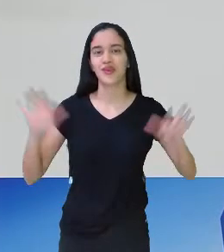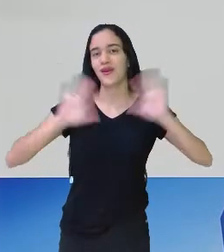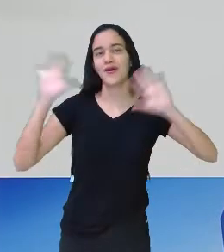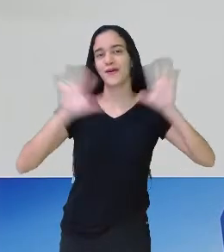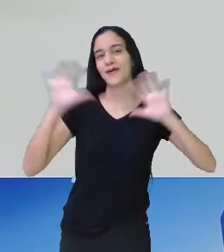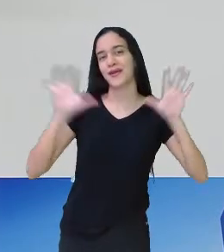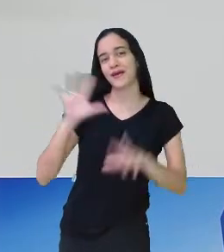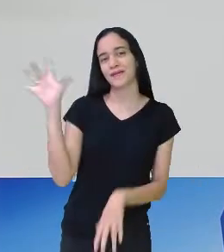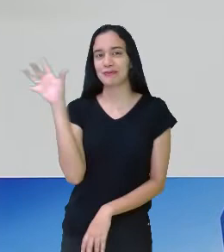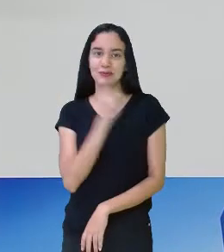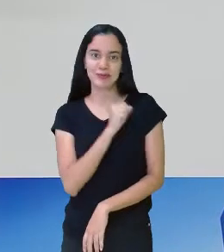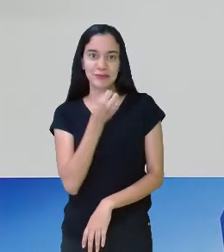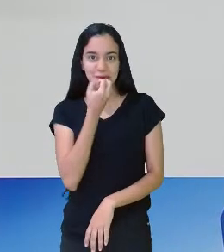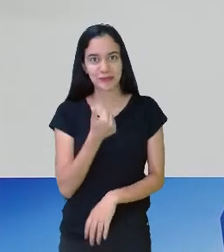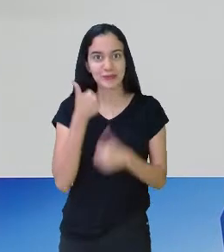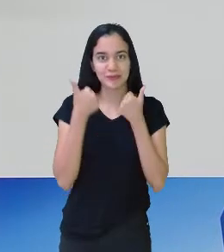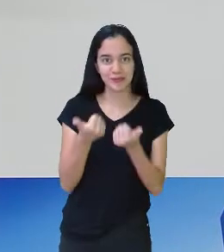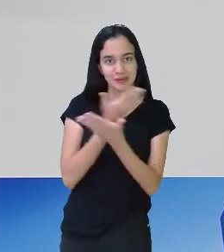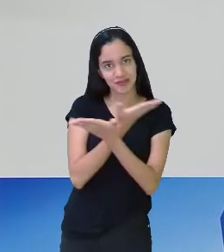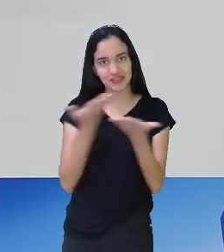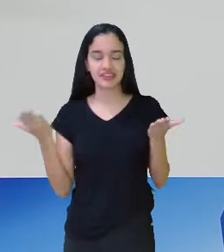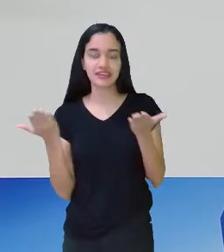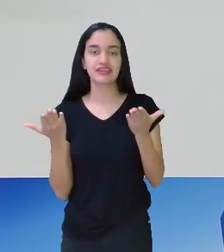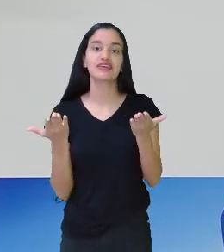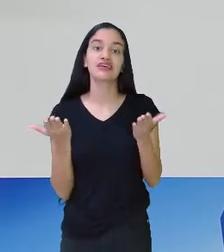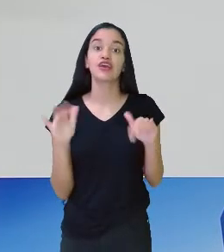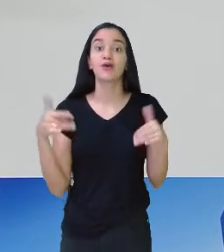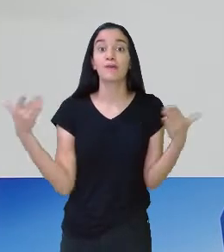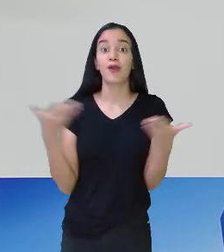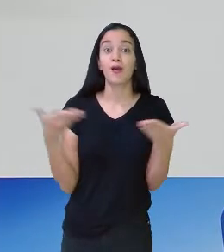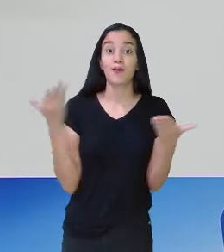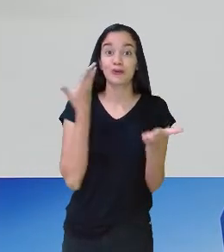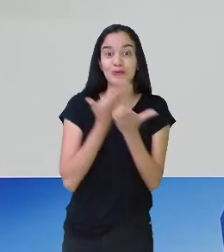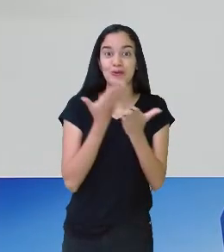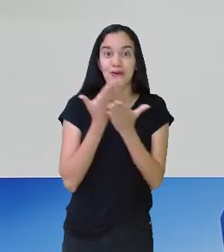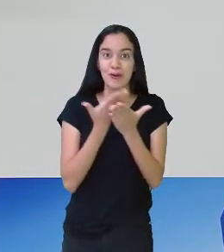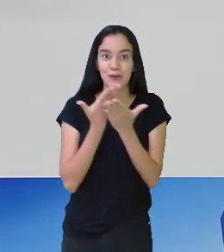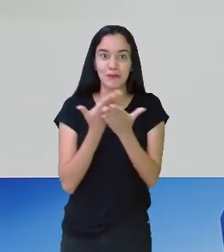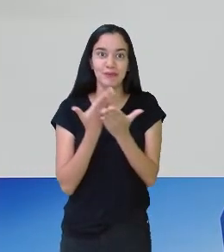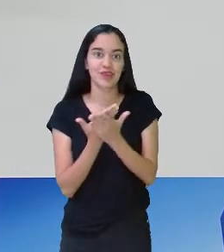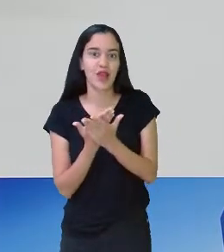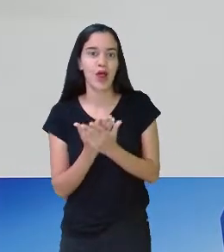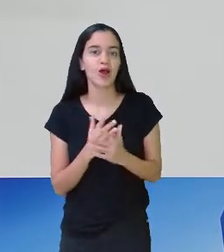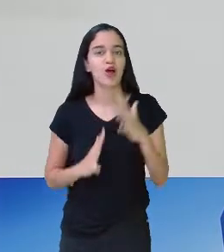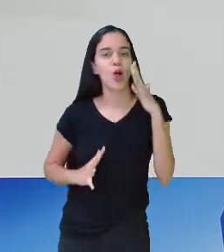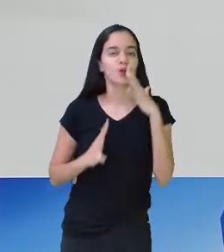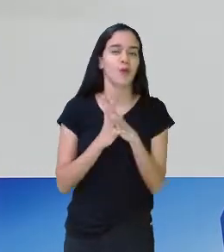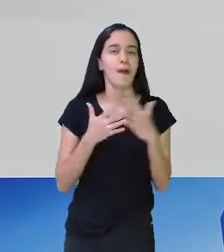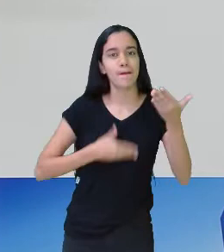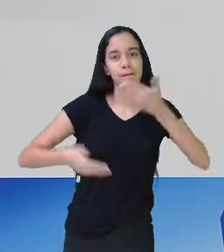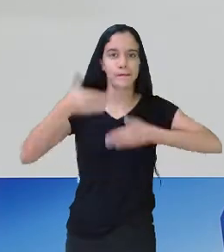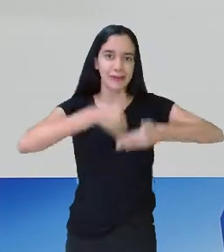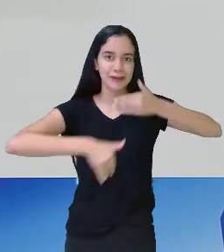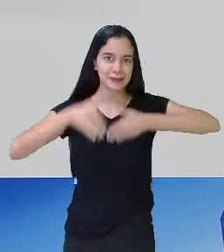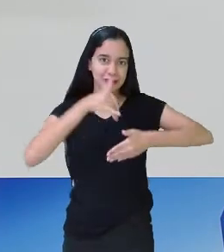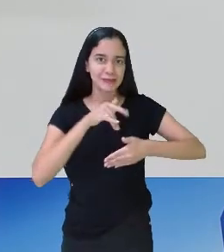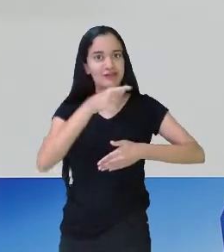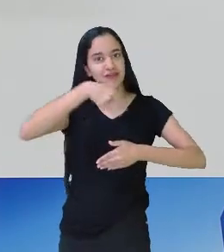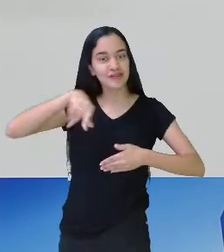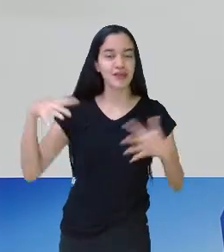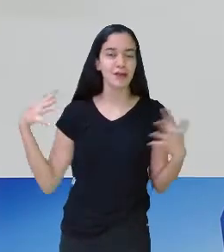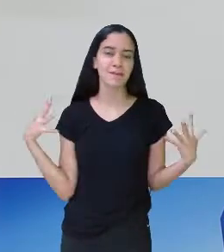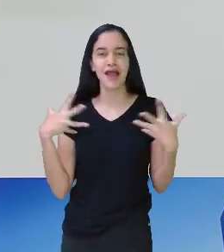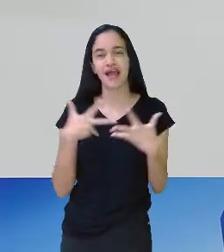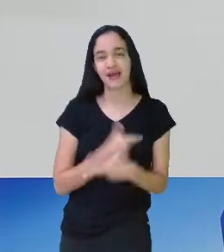Olá, meus amores, tudo bem com vocês? Hoje as aulas foram, top, a participação de vocês maravilhosa